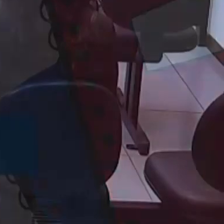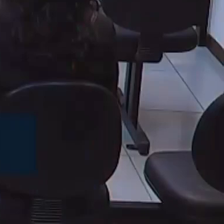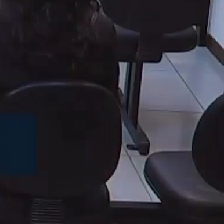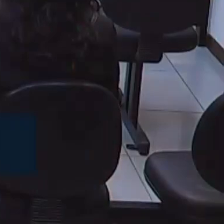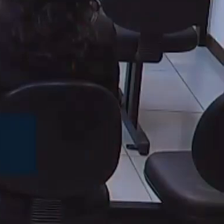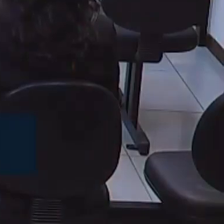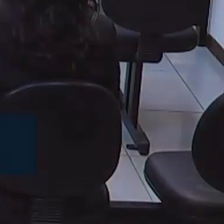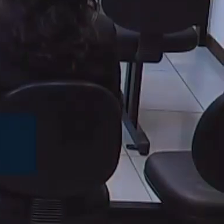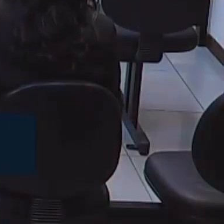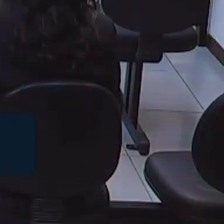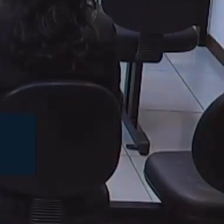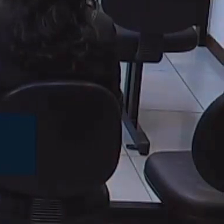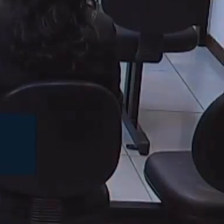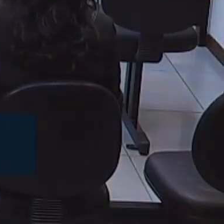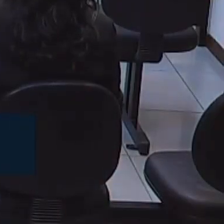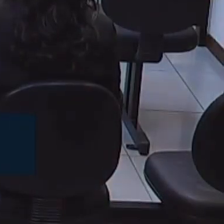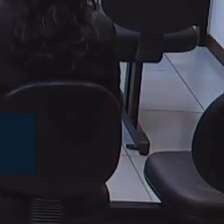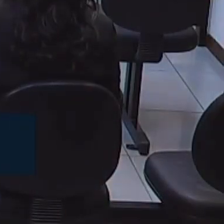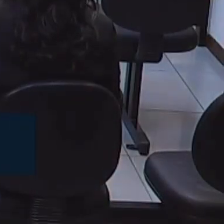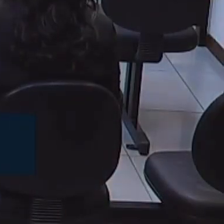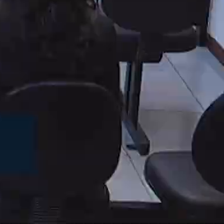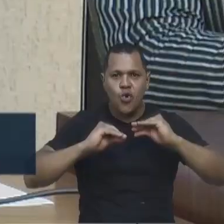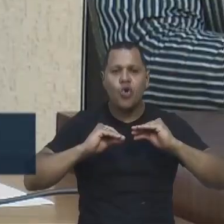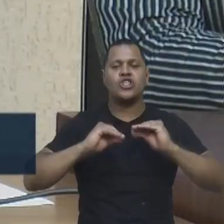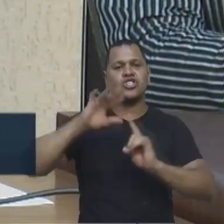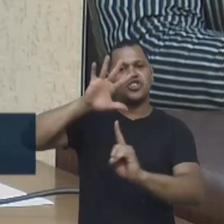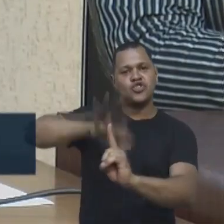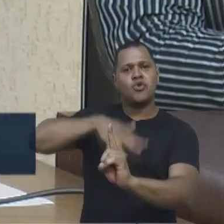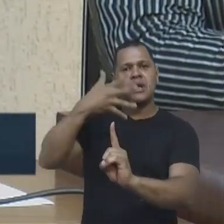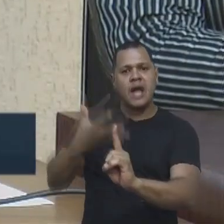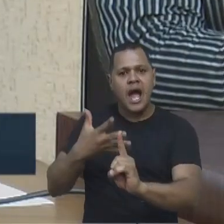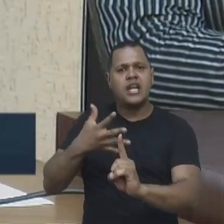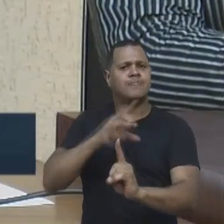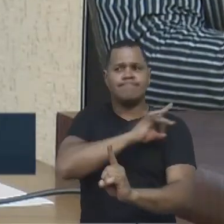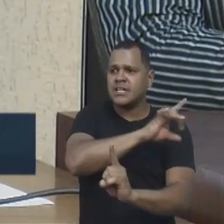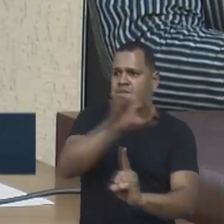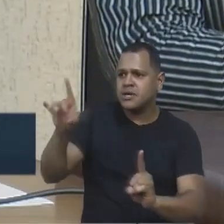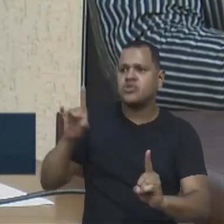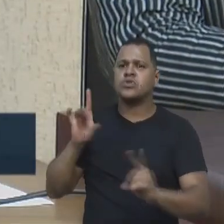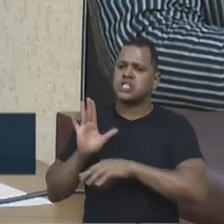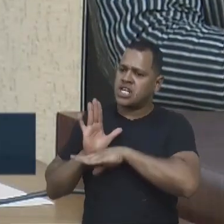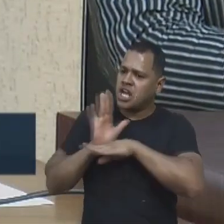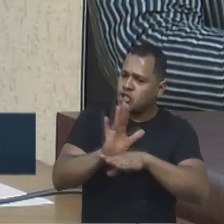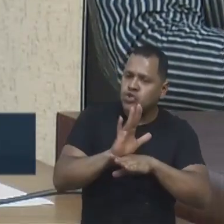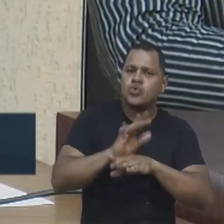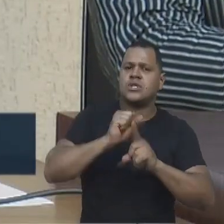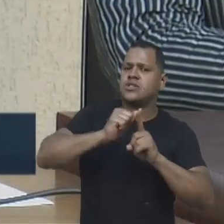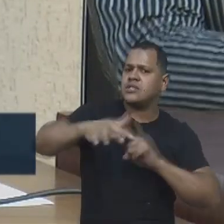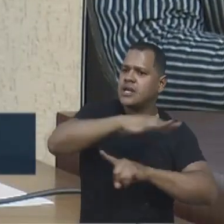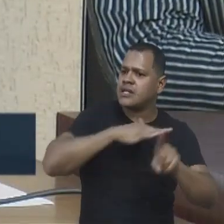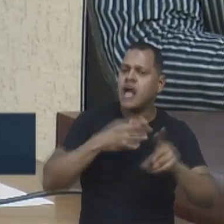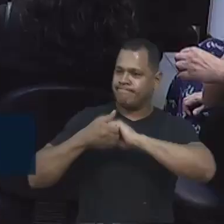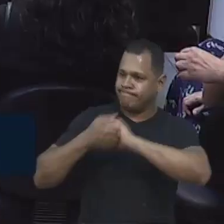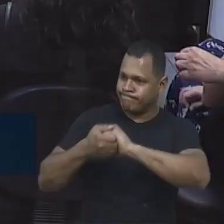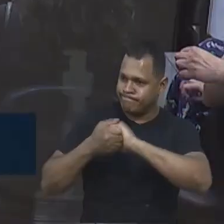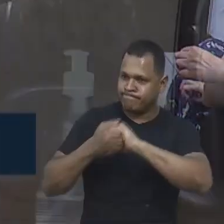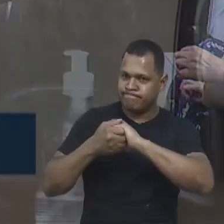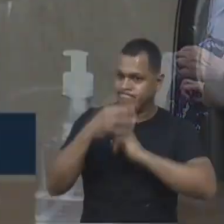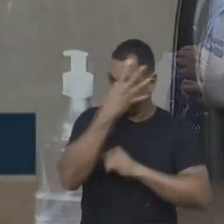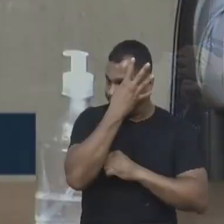de Oliveira nesta edição foram premiados projetos desenvolvidos no período de julho de 2021 a julho de 2022